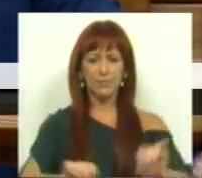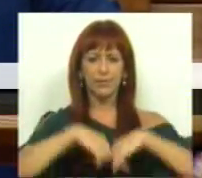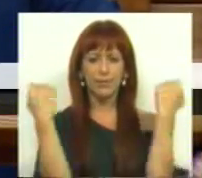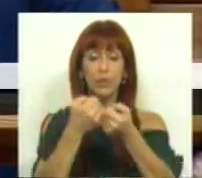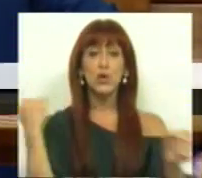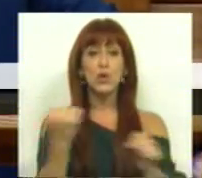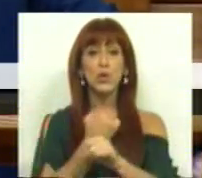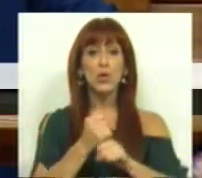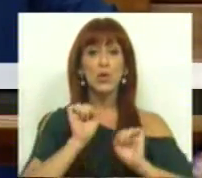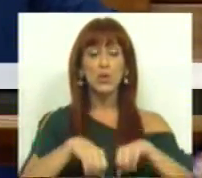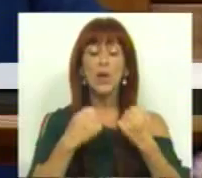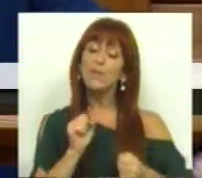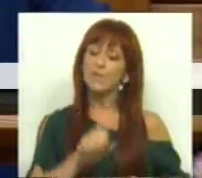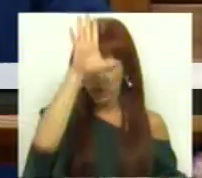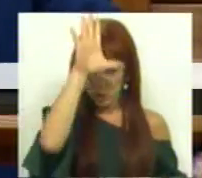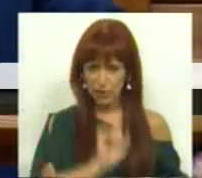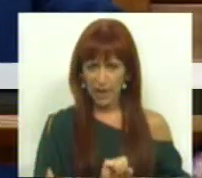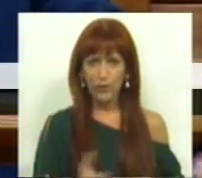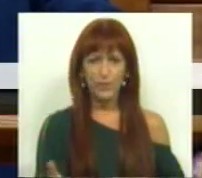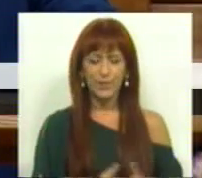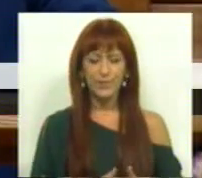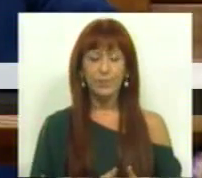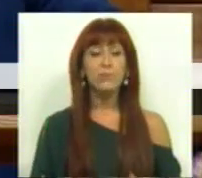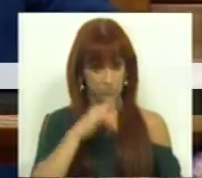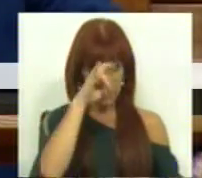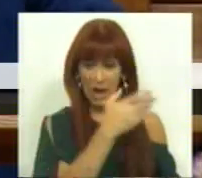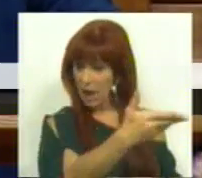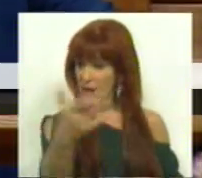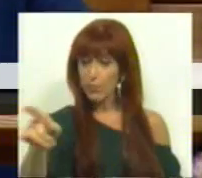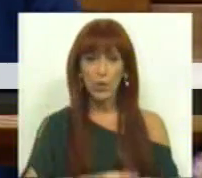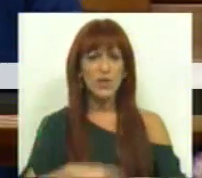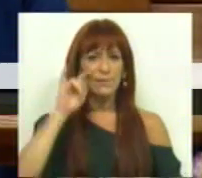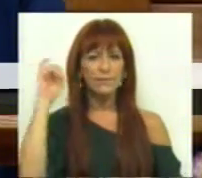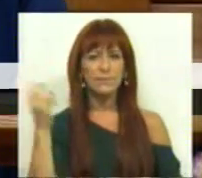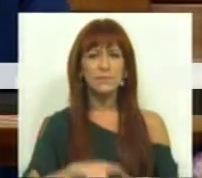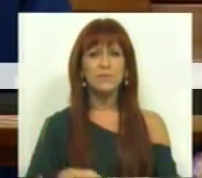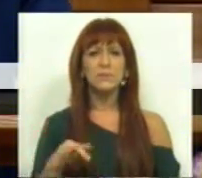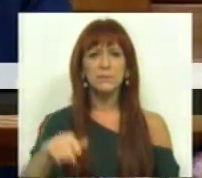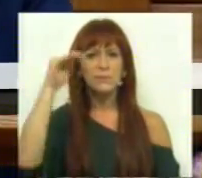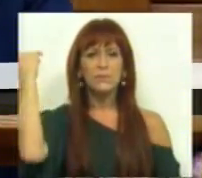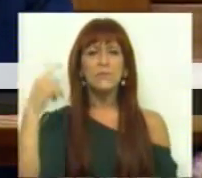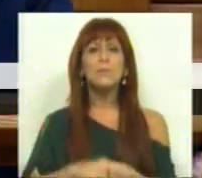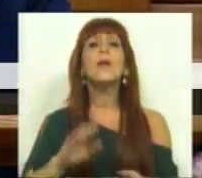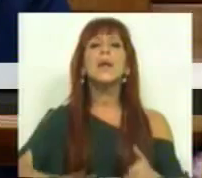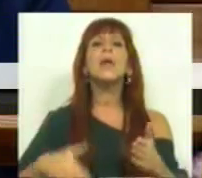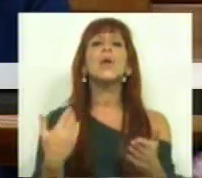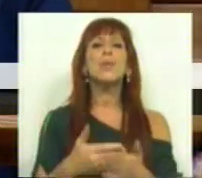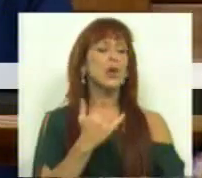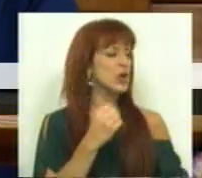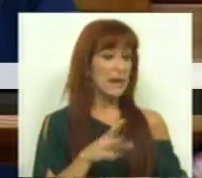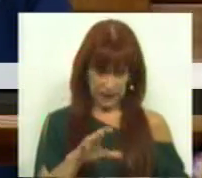as funções sociais do Estado. Ainda se lembram da revisão que Pedro Passos Coelho propôs